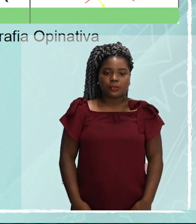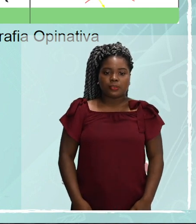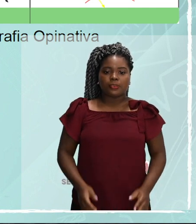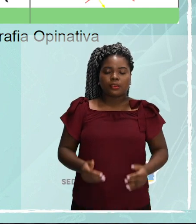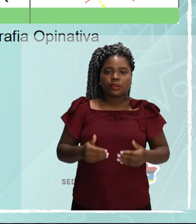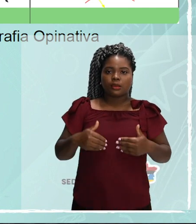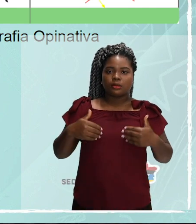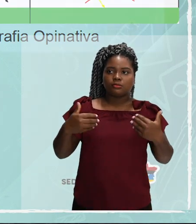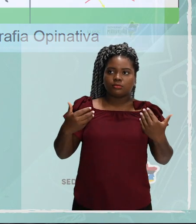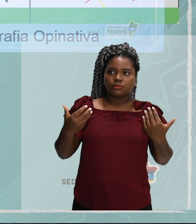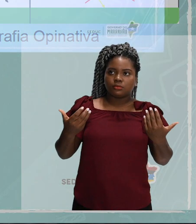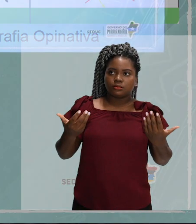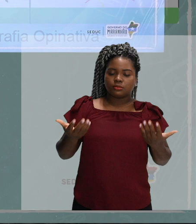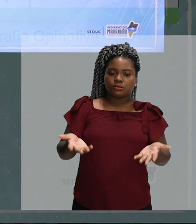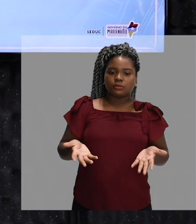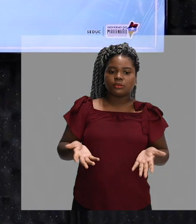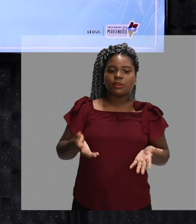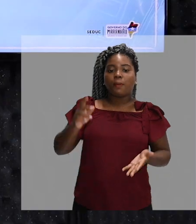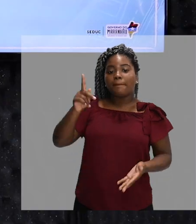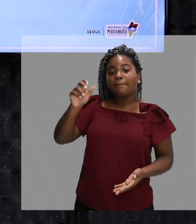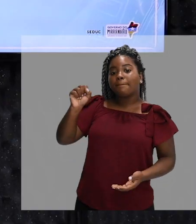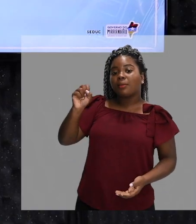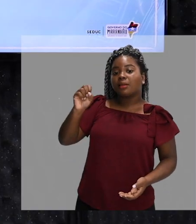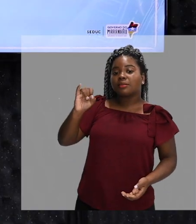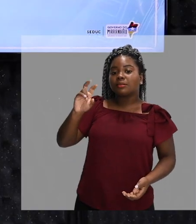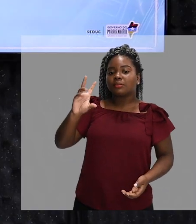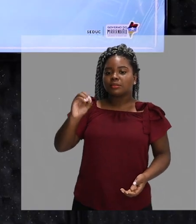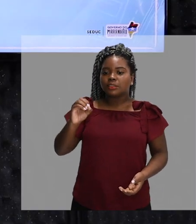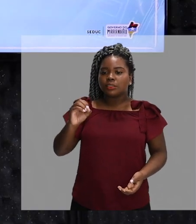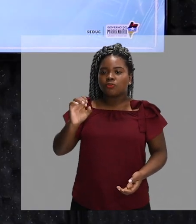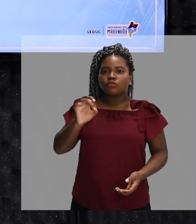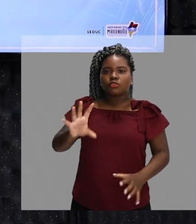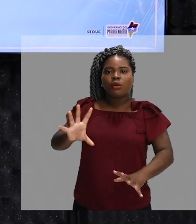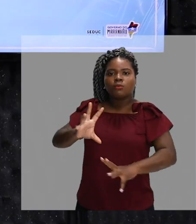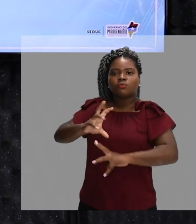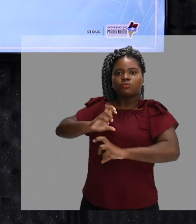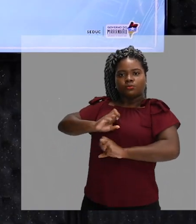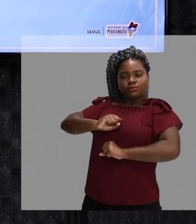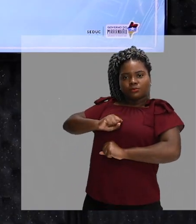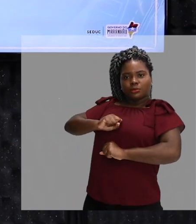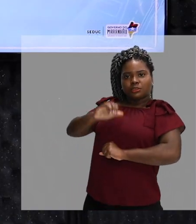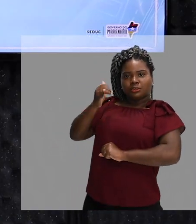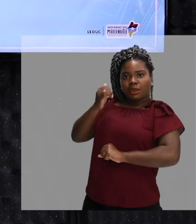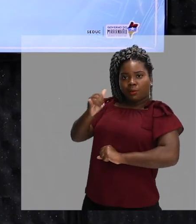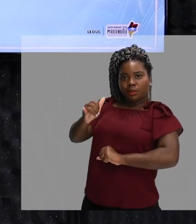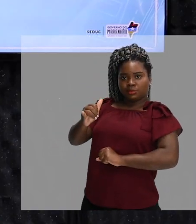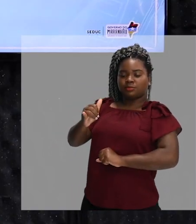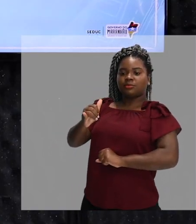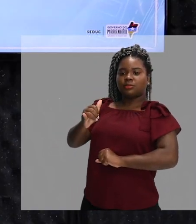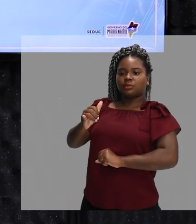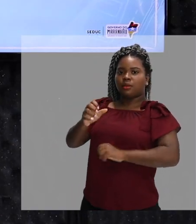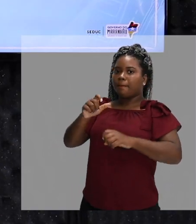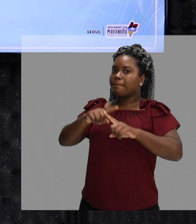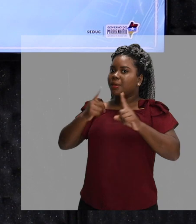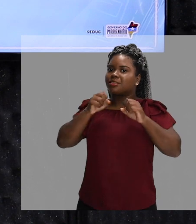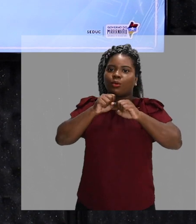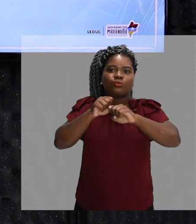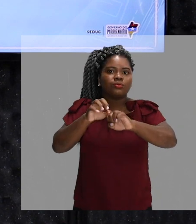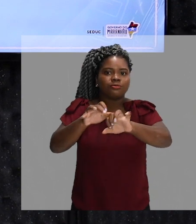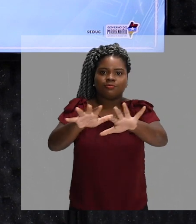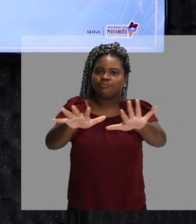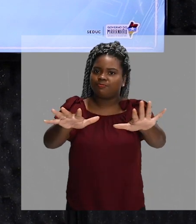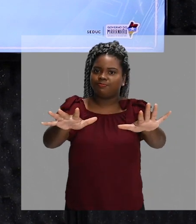Então, o sensor passivo, ele só recebe a energia, ele não emite energia, ele não